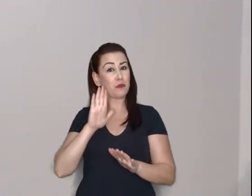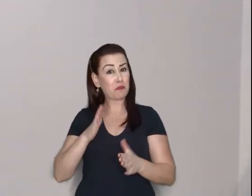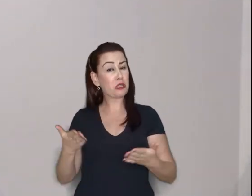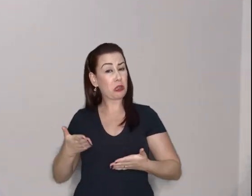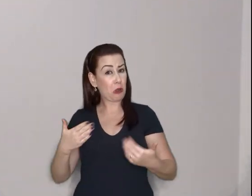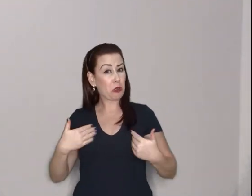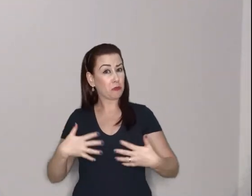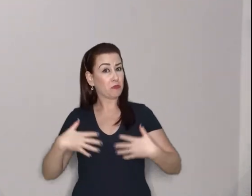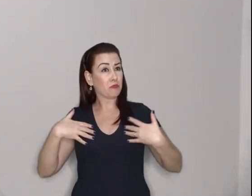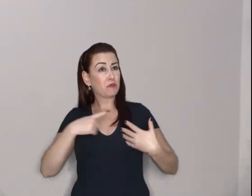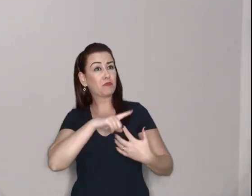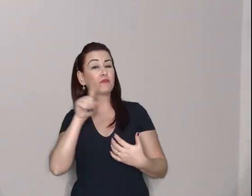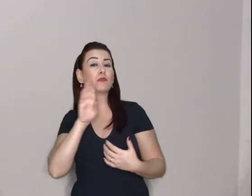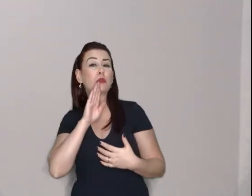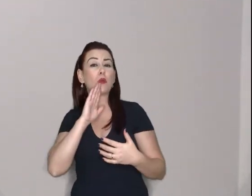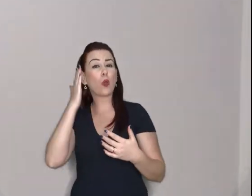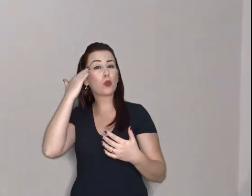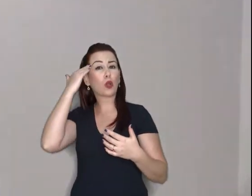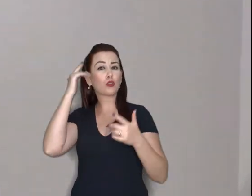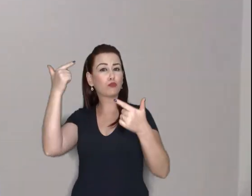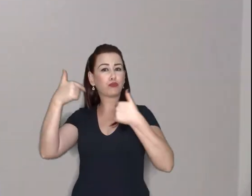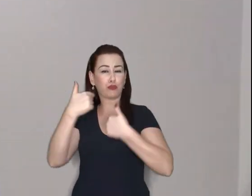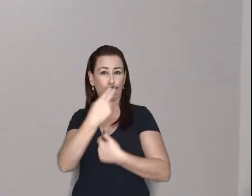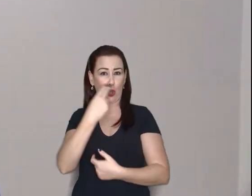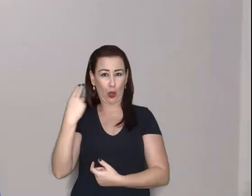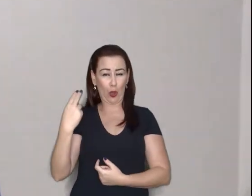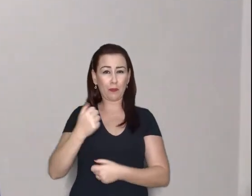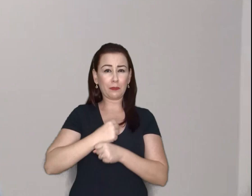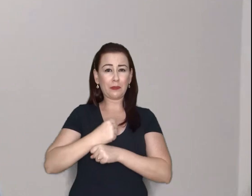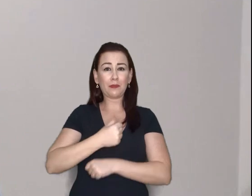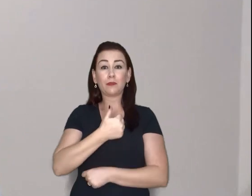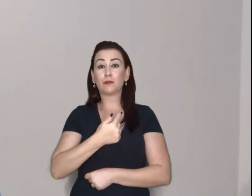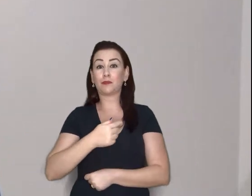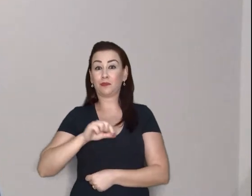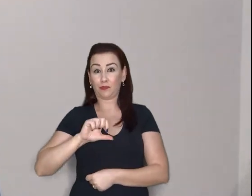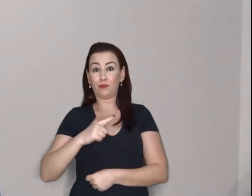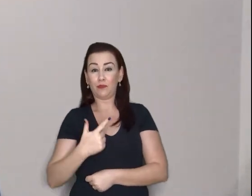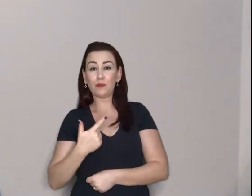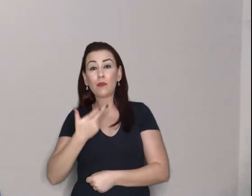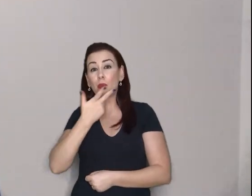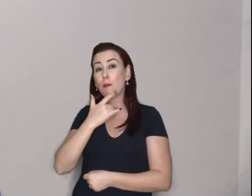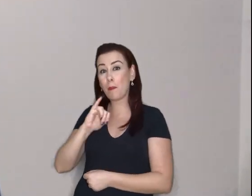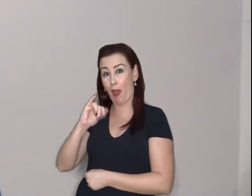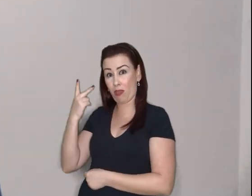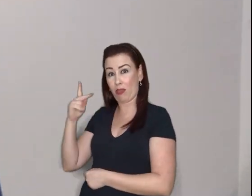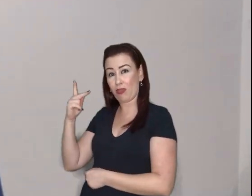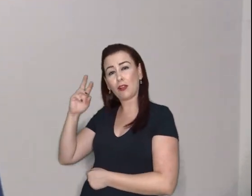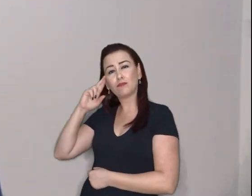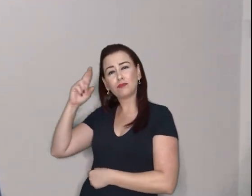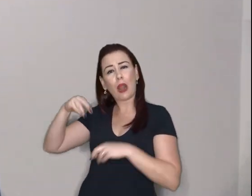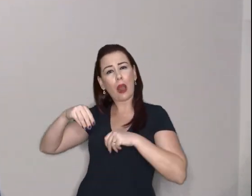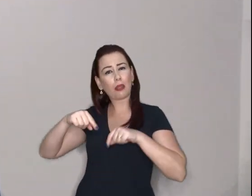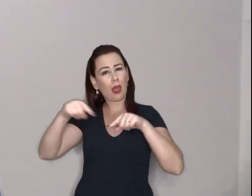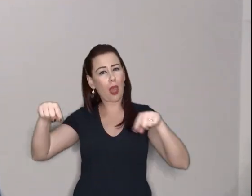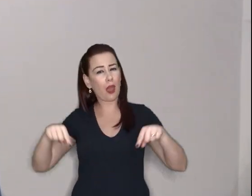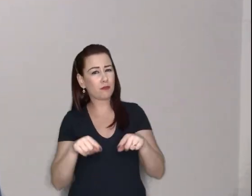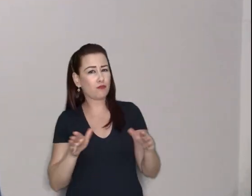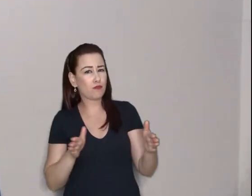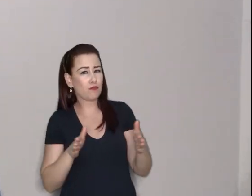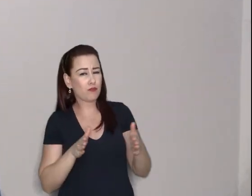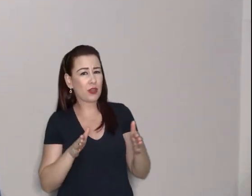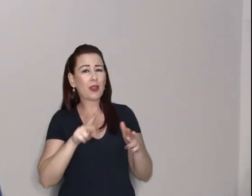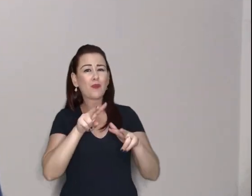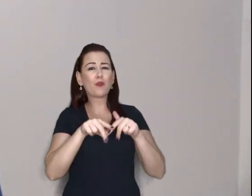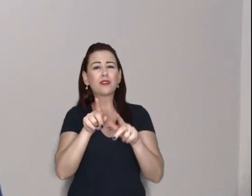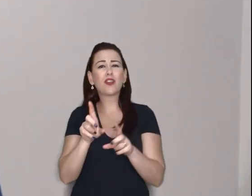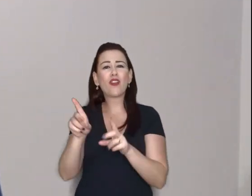nasci, em 1792, meu pai e o senhor Gonçalo tinham uma pequena posse de terra e com o cultivo do algodão e